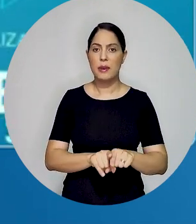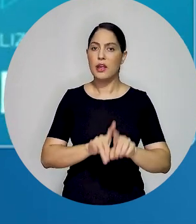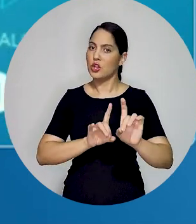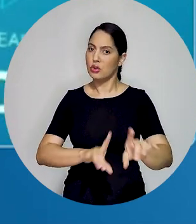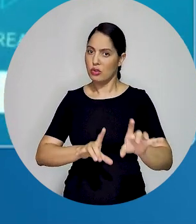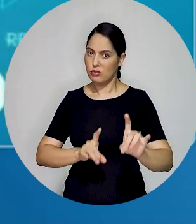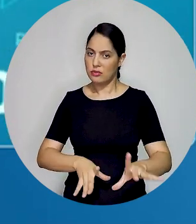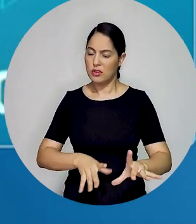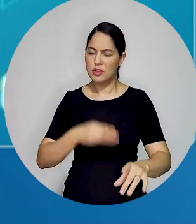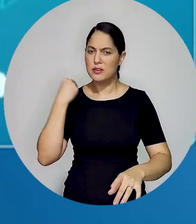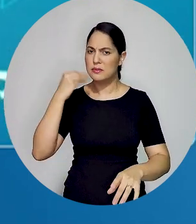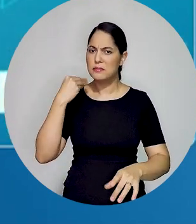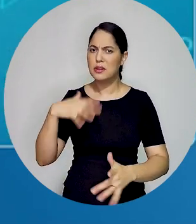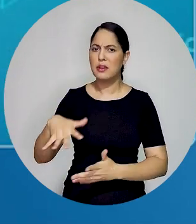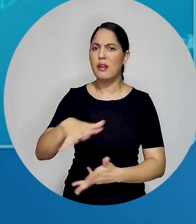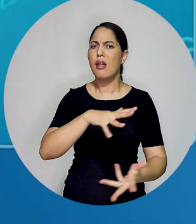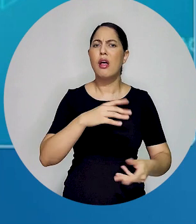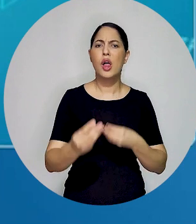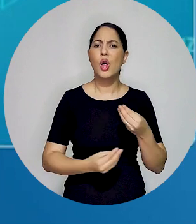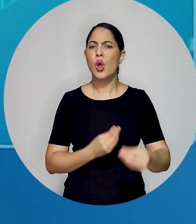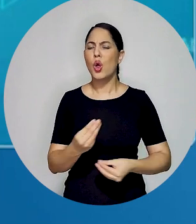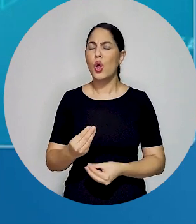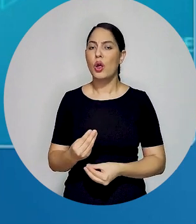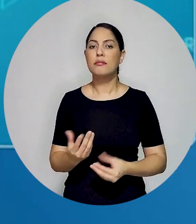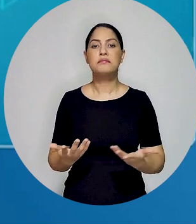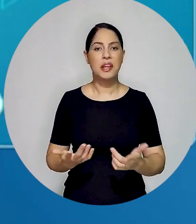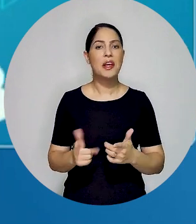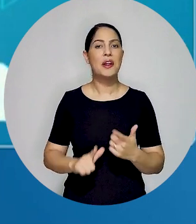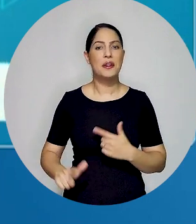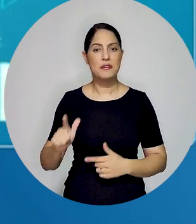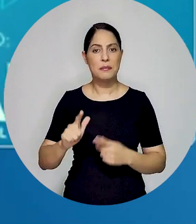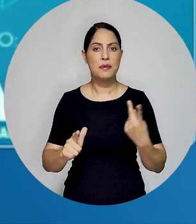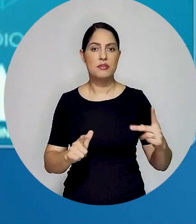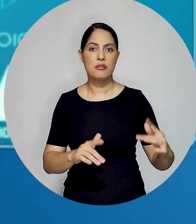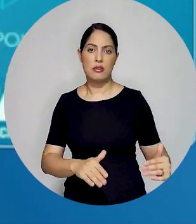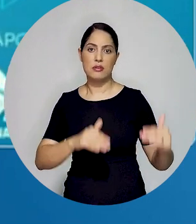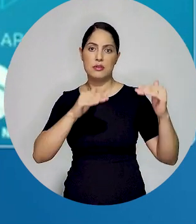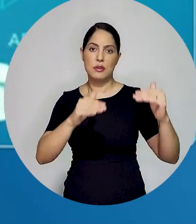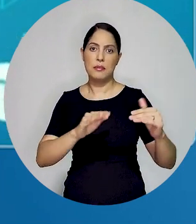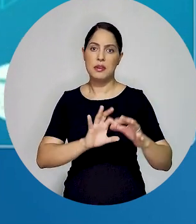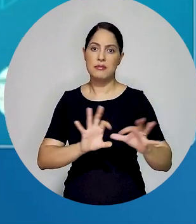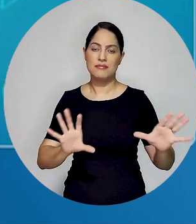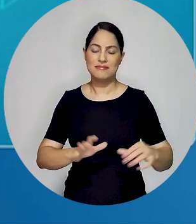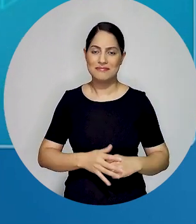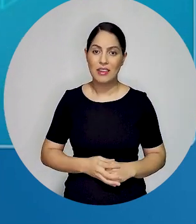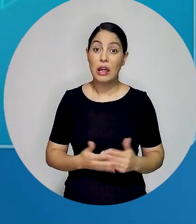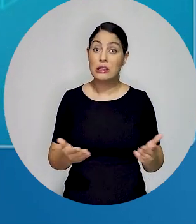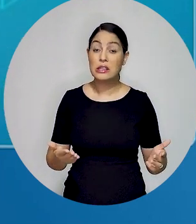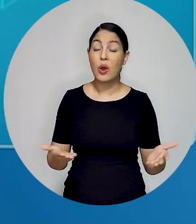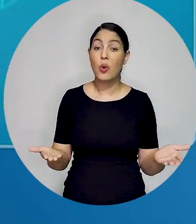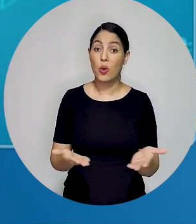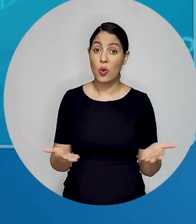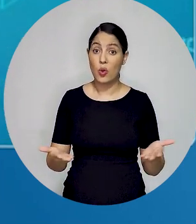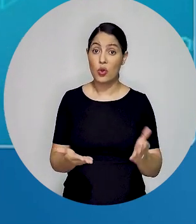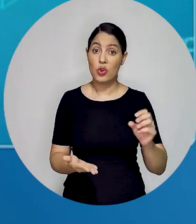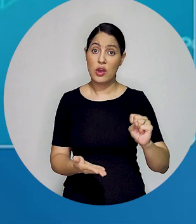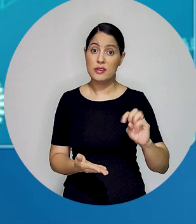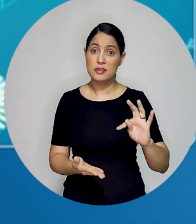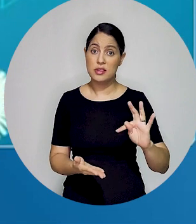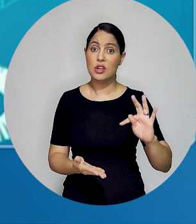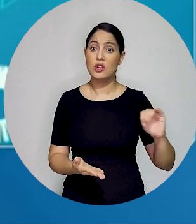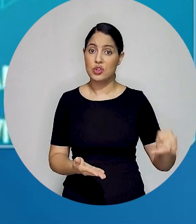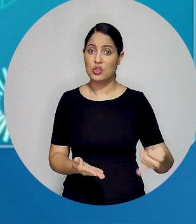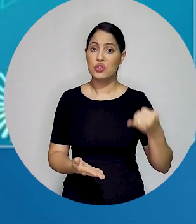alinhamento de doutrina à experiência internacional, sem deixar de lado sua originalidade soberana. E o STJ,